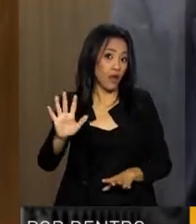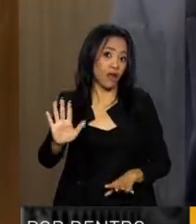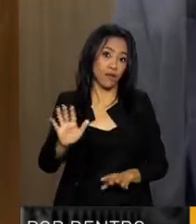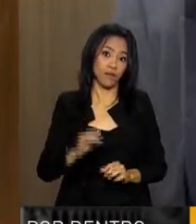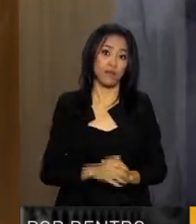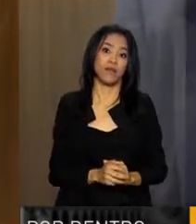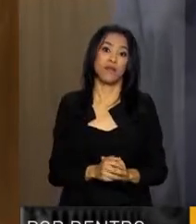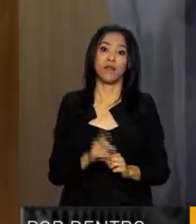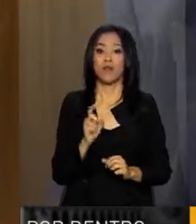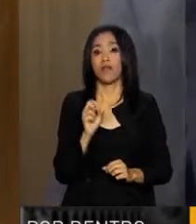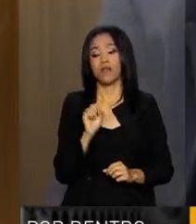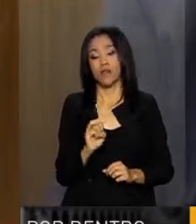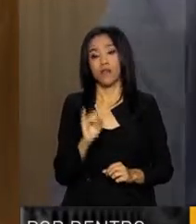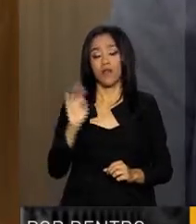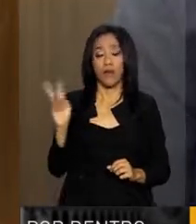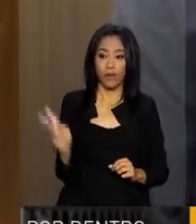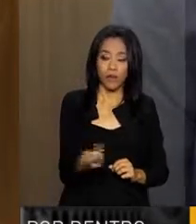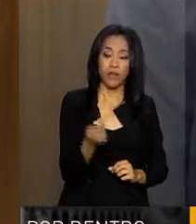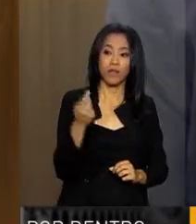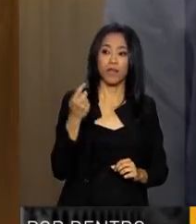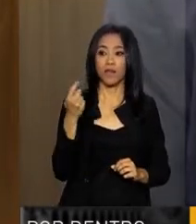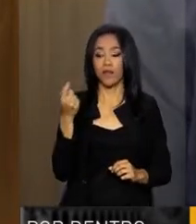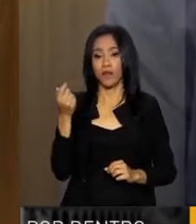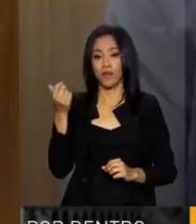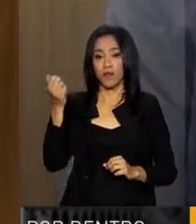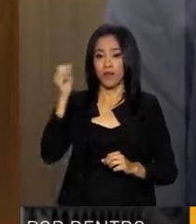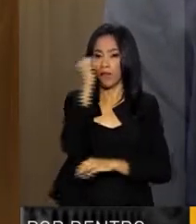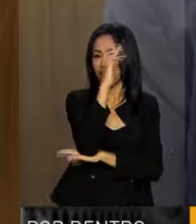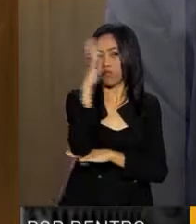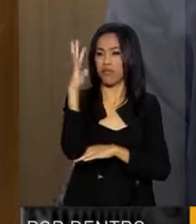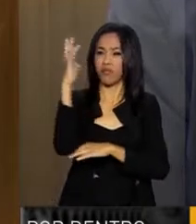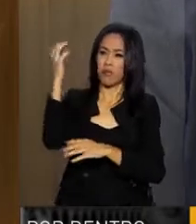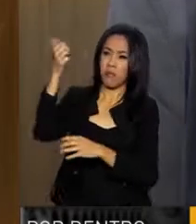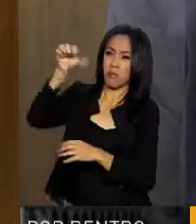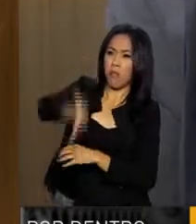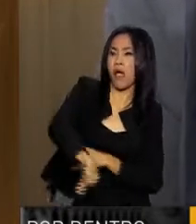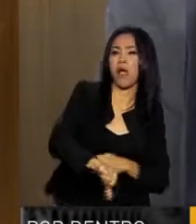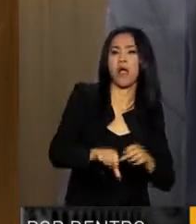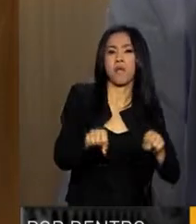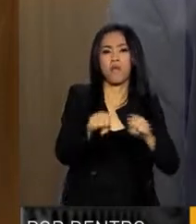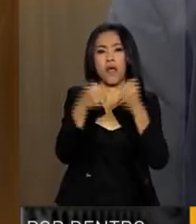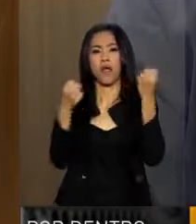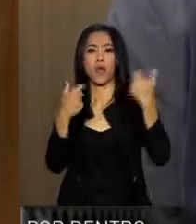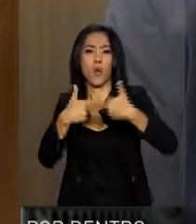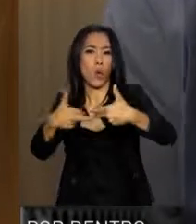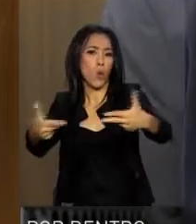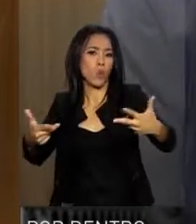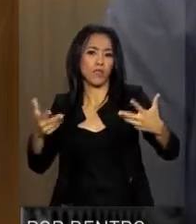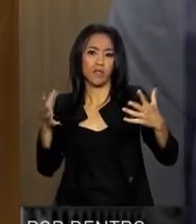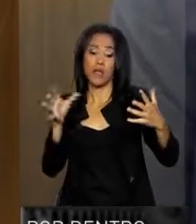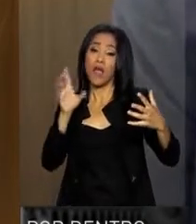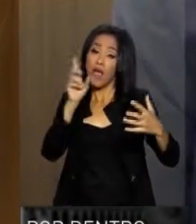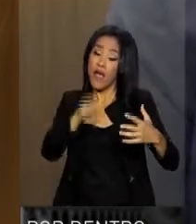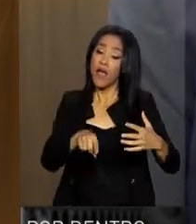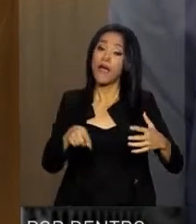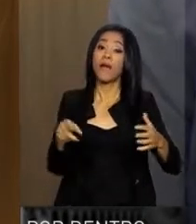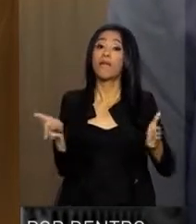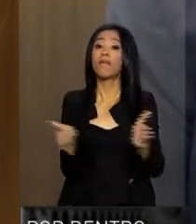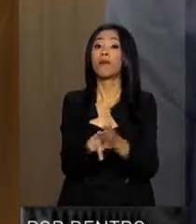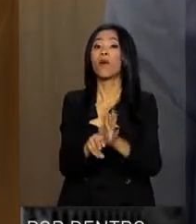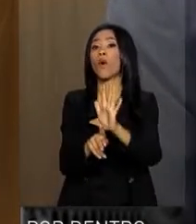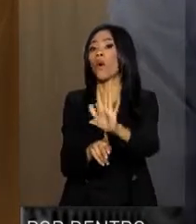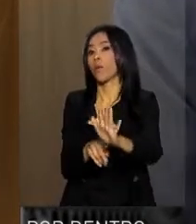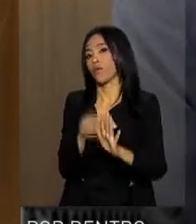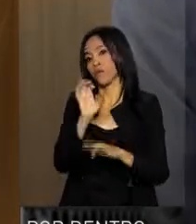de desastres ambientais elas dizem respeito ao estado então no processo de licenciamento o